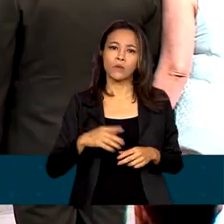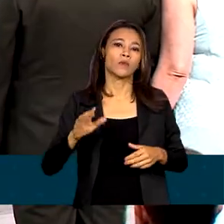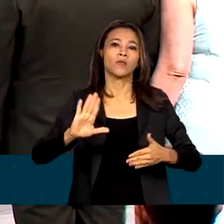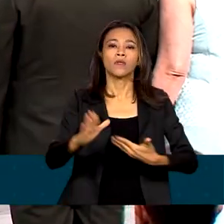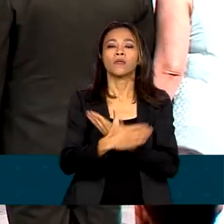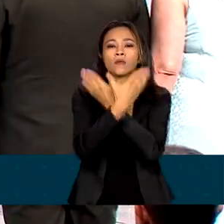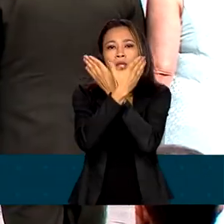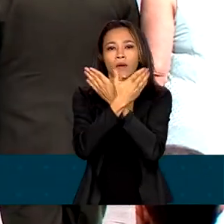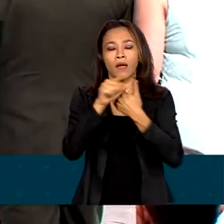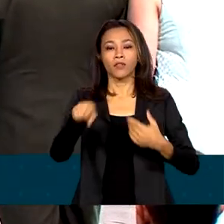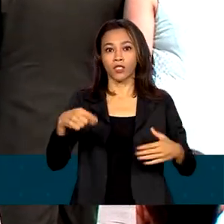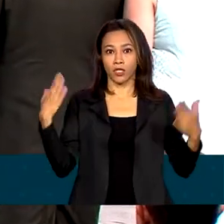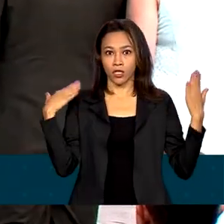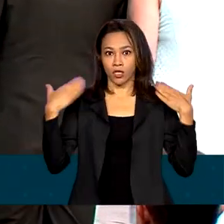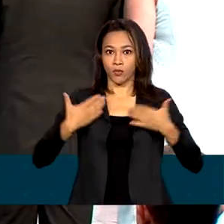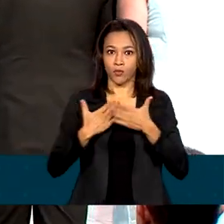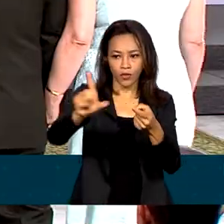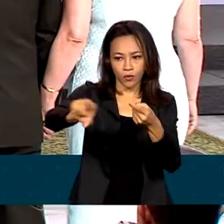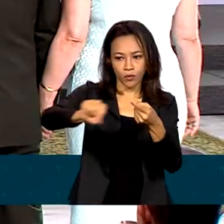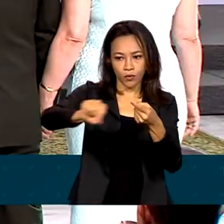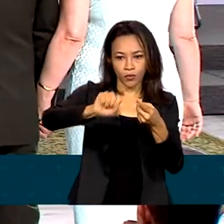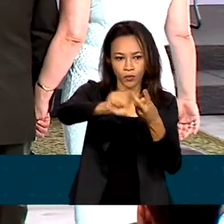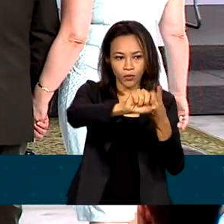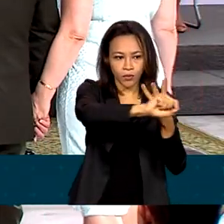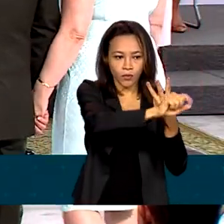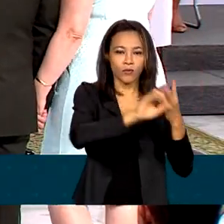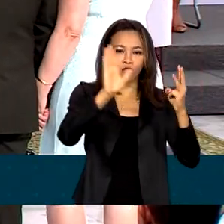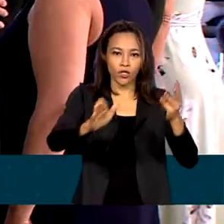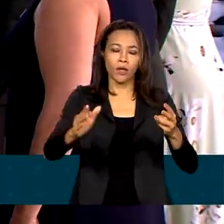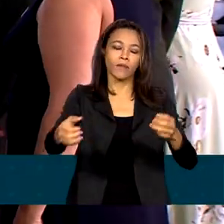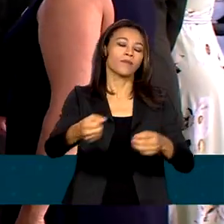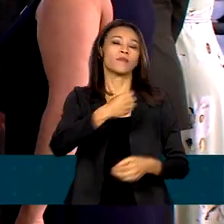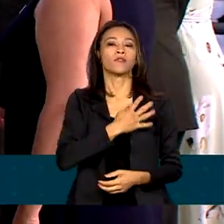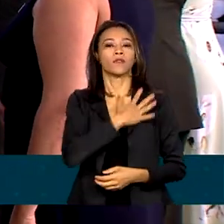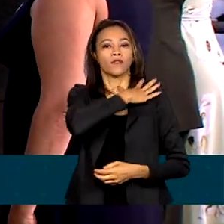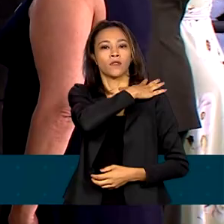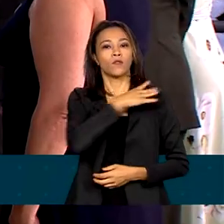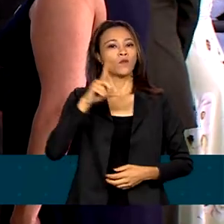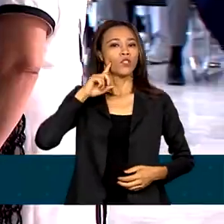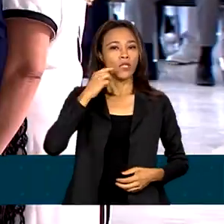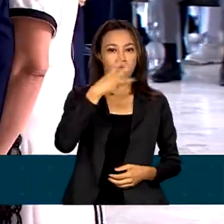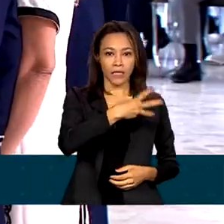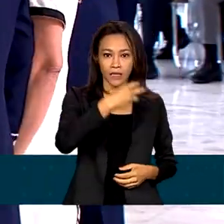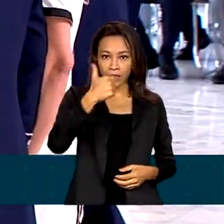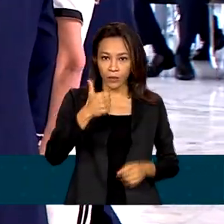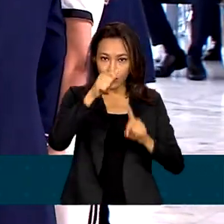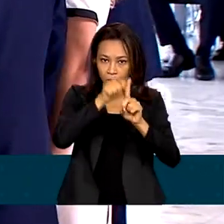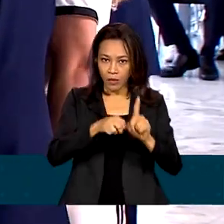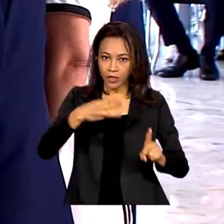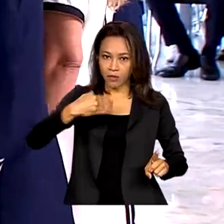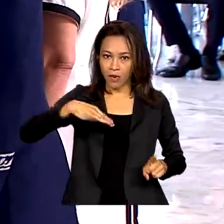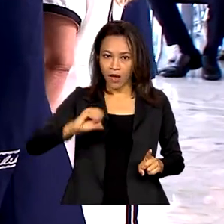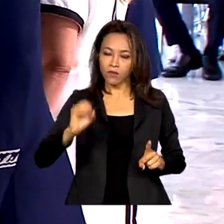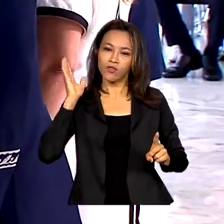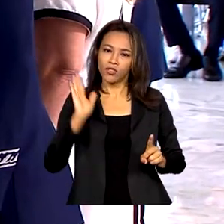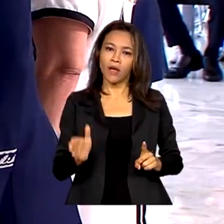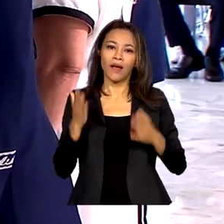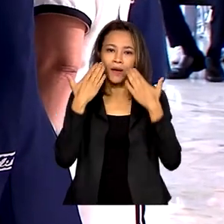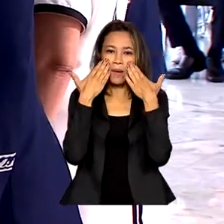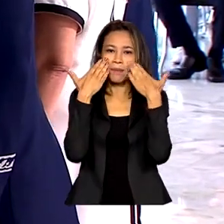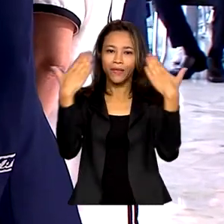que haviam sido promovidos a generais pelo no dia 31 de março, foram apresentados.